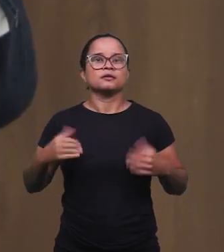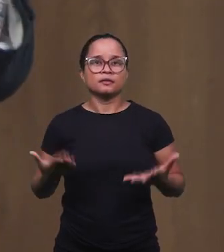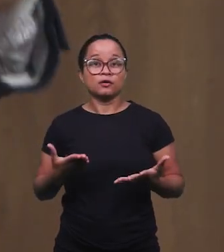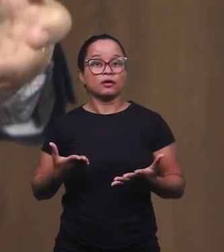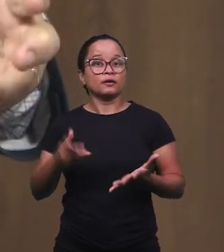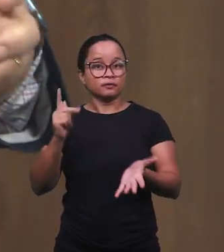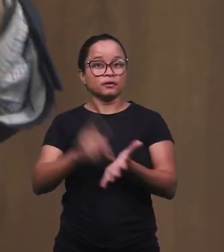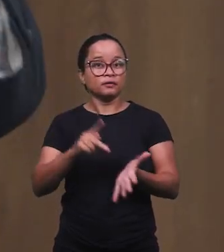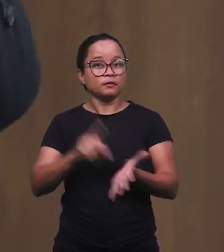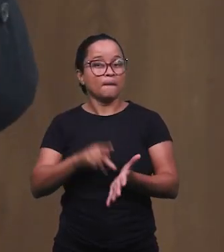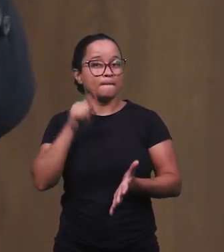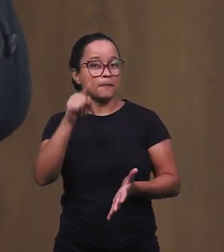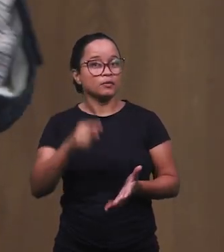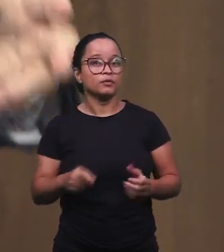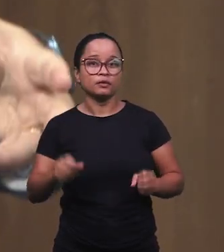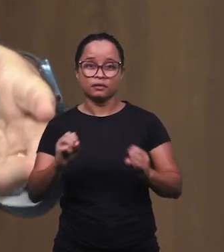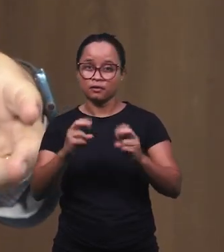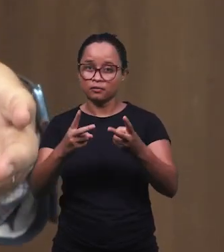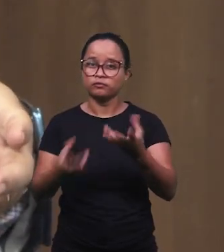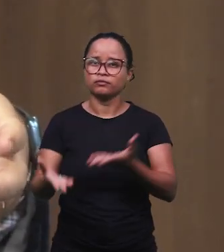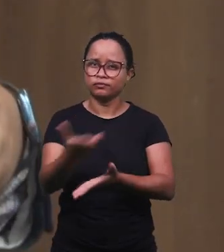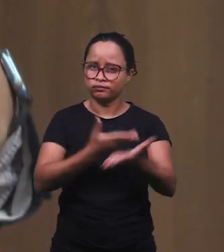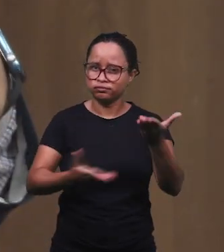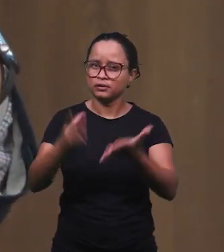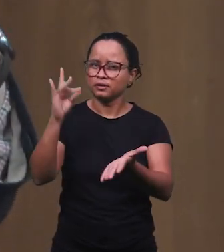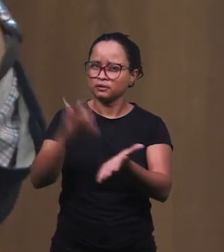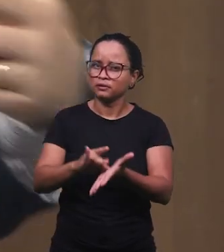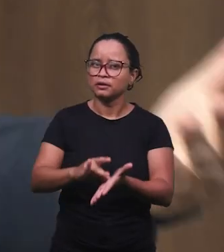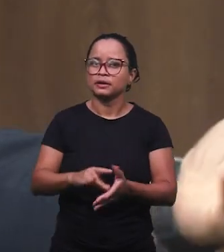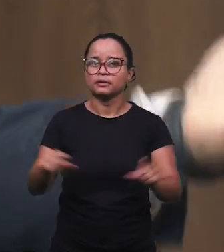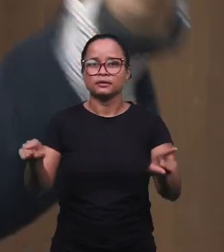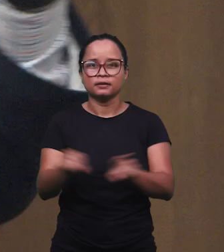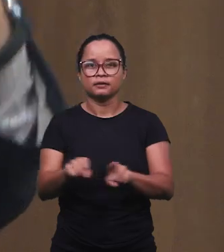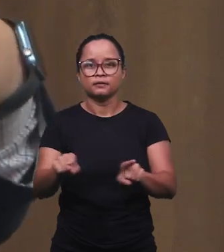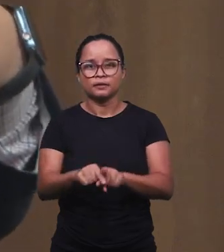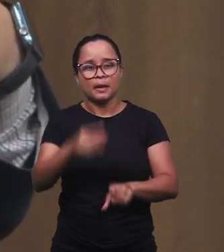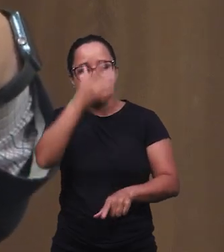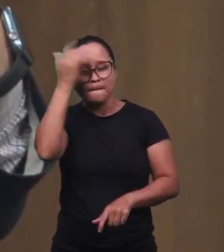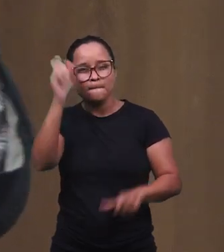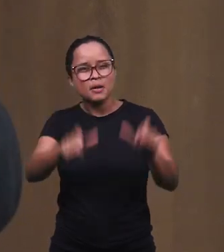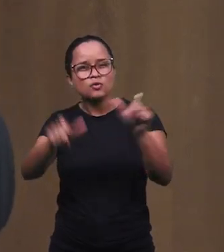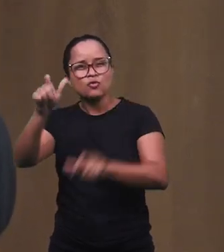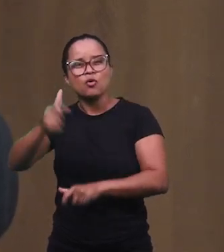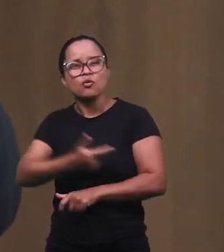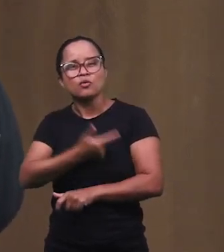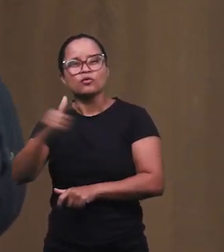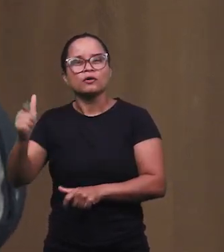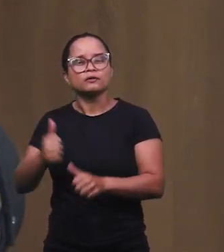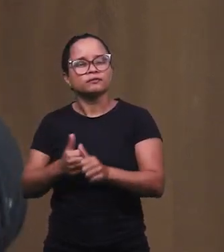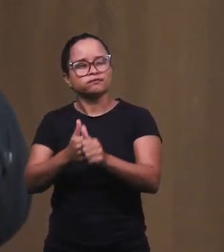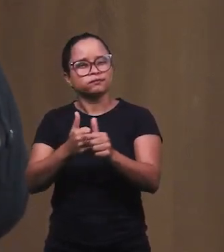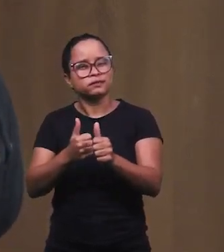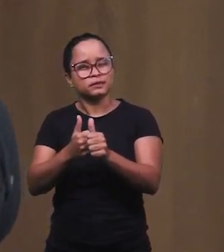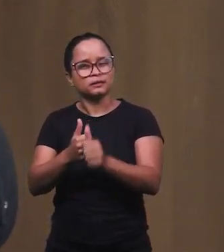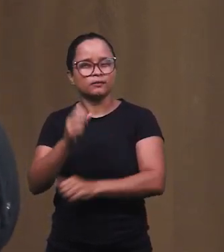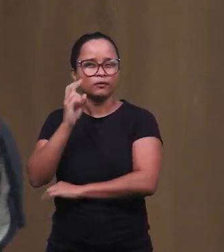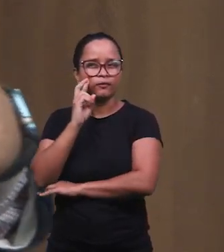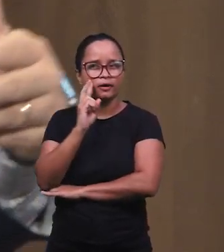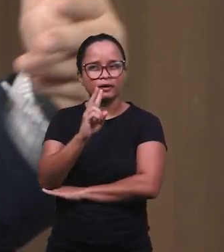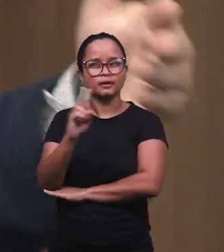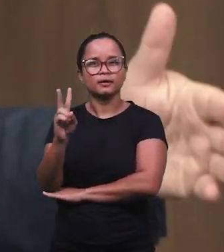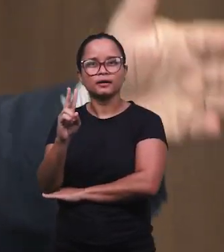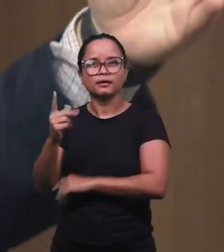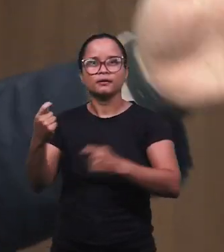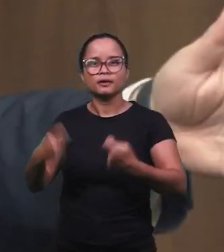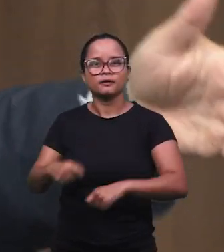Então, para isso mesmo, para você fazer o compartilhamento e para justamente mais pessoas que às vezes elas vão seguindo, vão acompanhando.